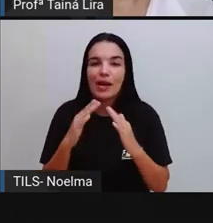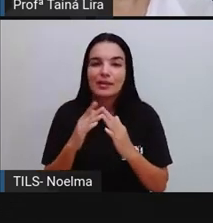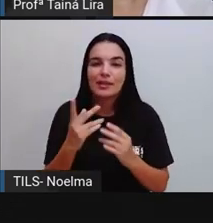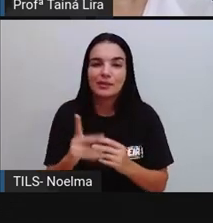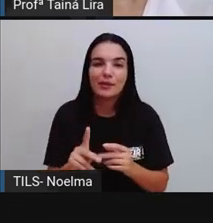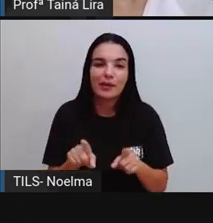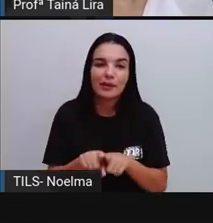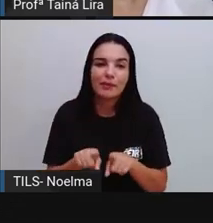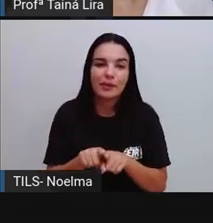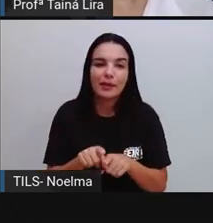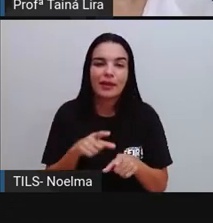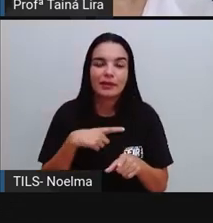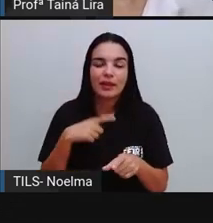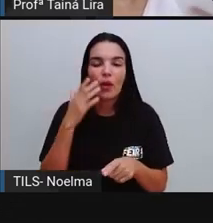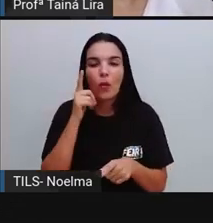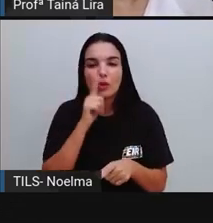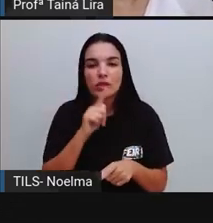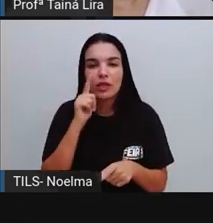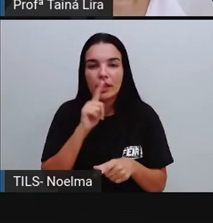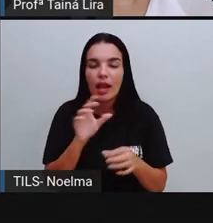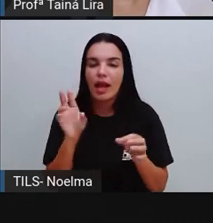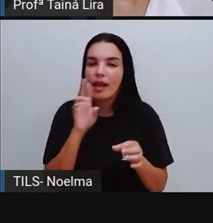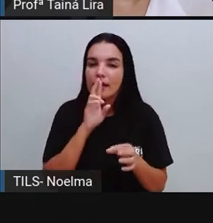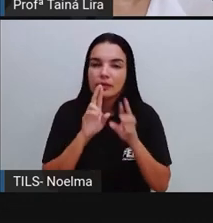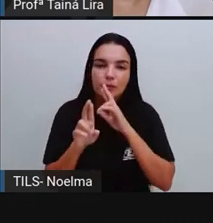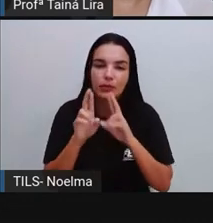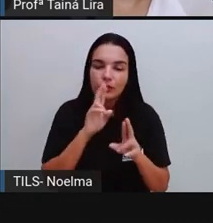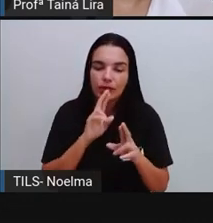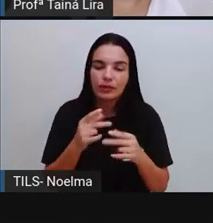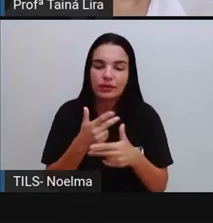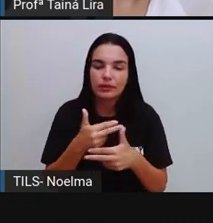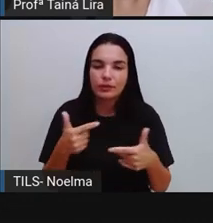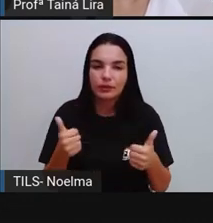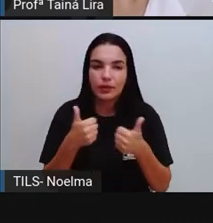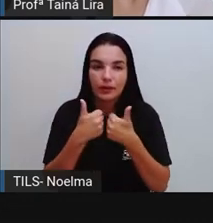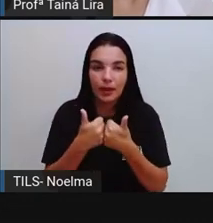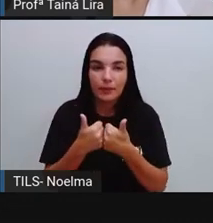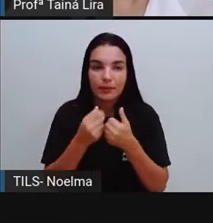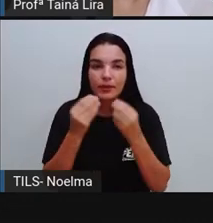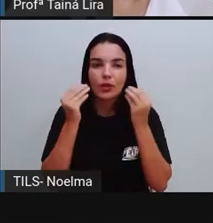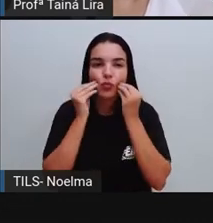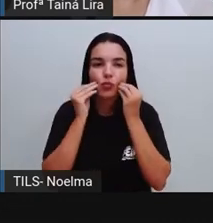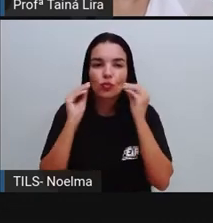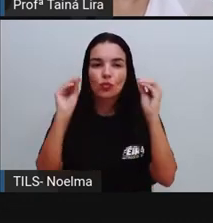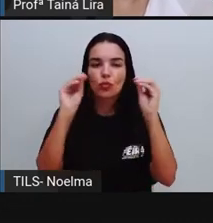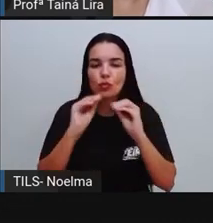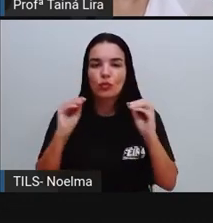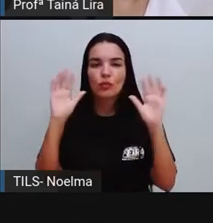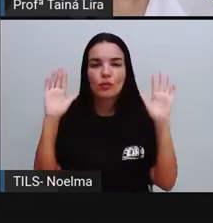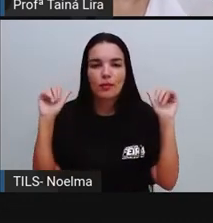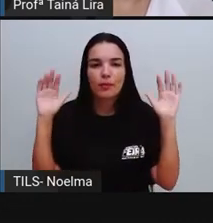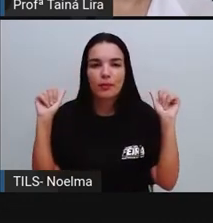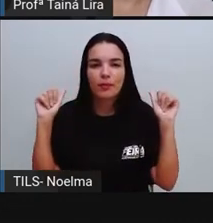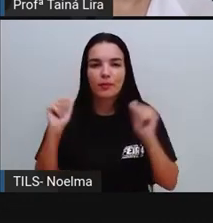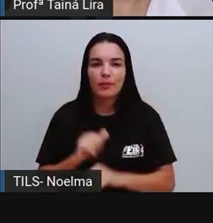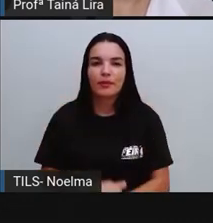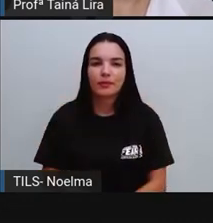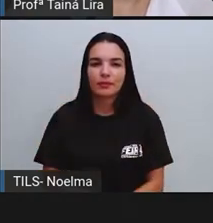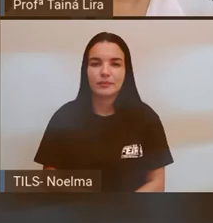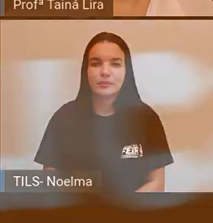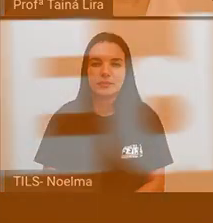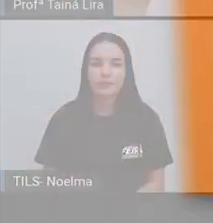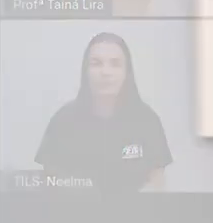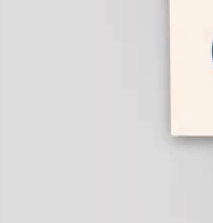Para conseguir aí sanar essa dúvida, tá bom? Então, beijo e até a próxima aula. Tchau, tchau.